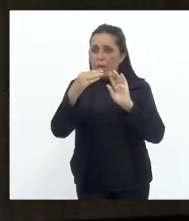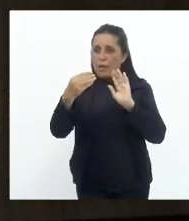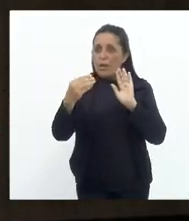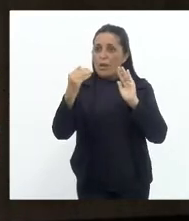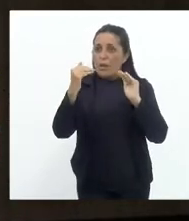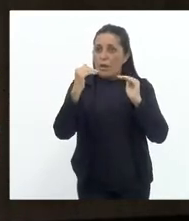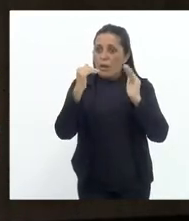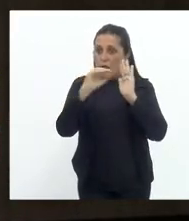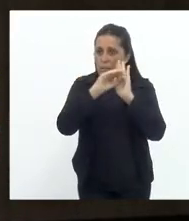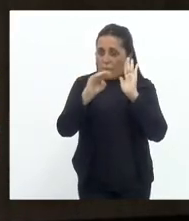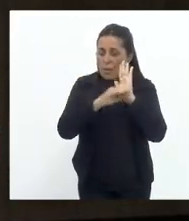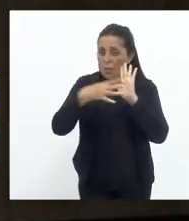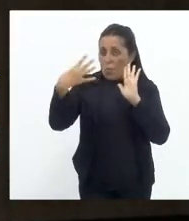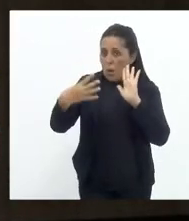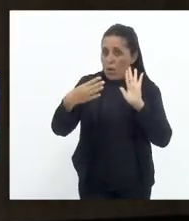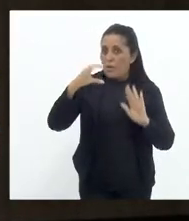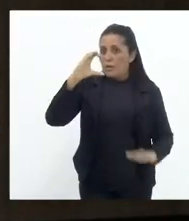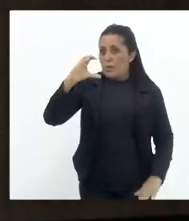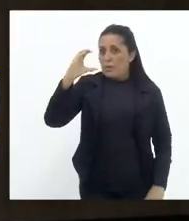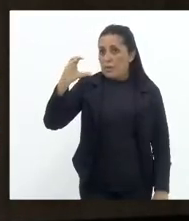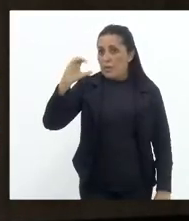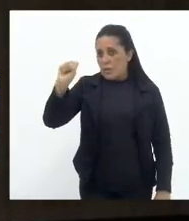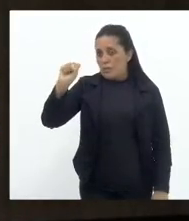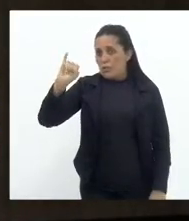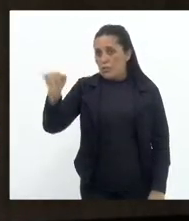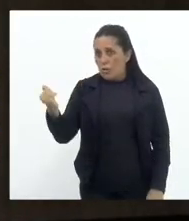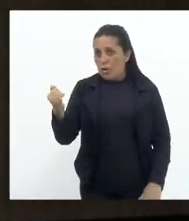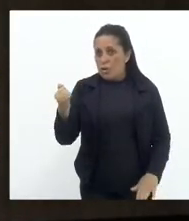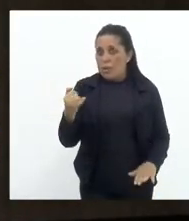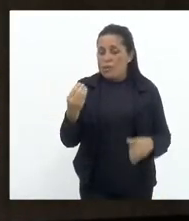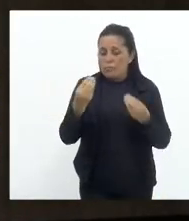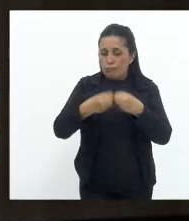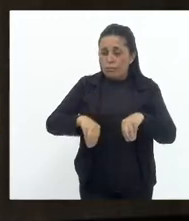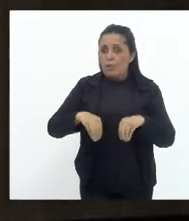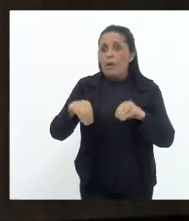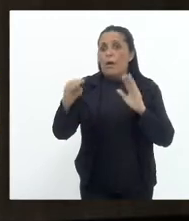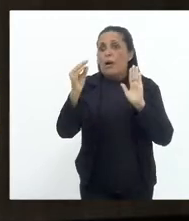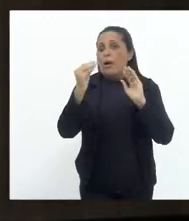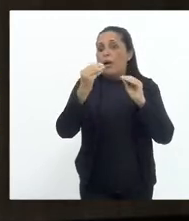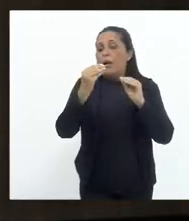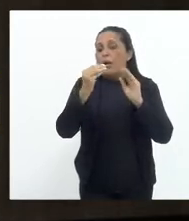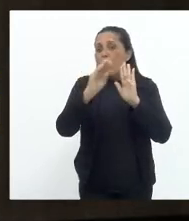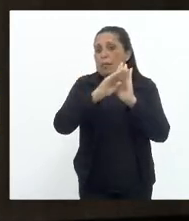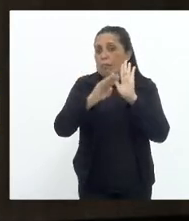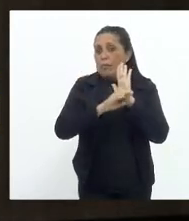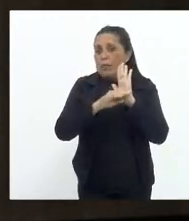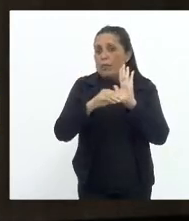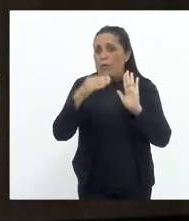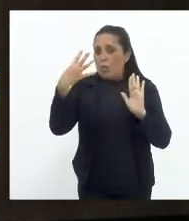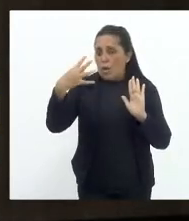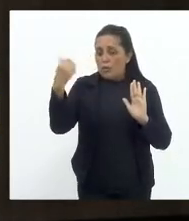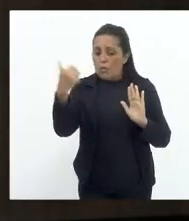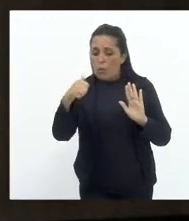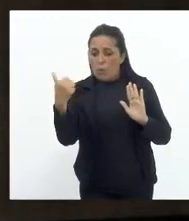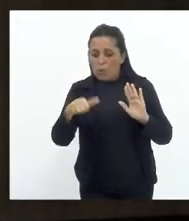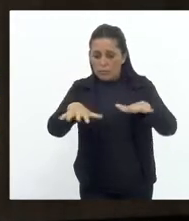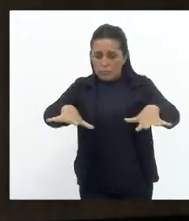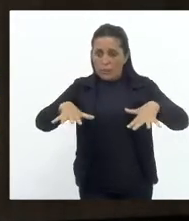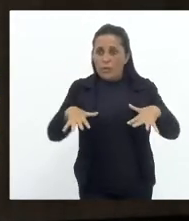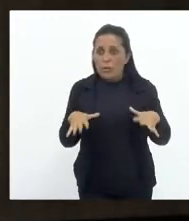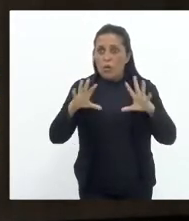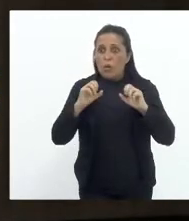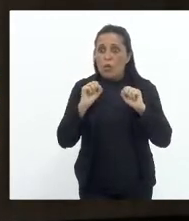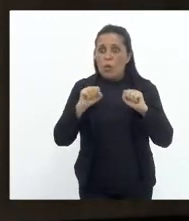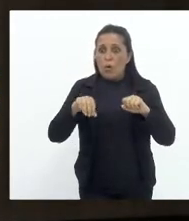quatro da ccj para prejudicar habilidade das emendas 4:11 de plenário emenda 8 da comissão de educação